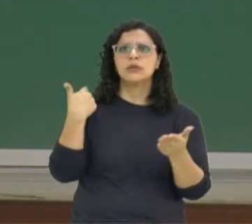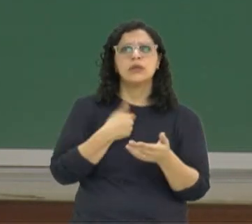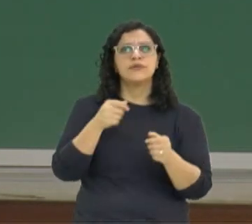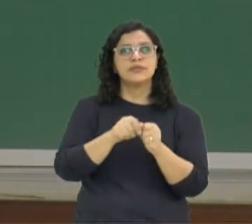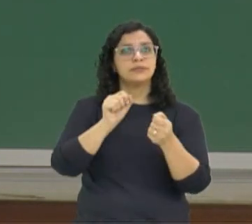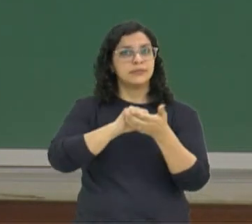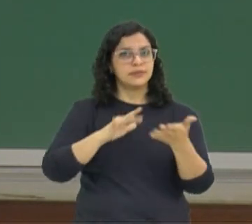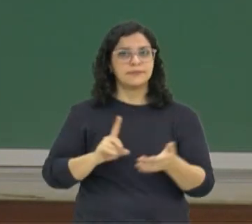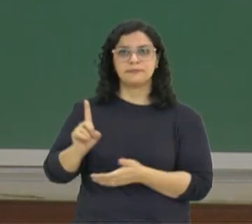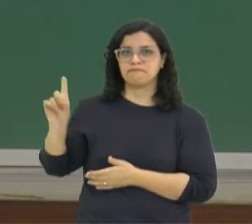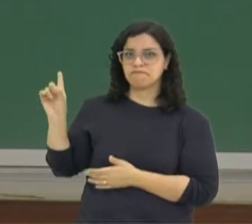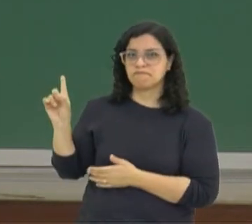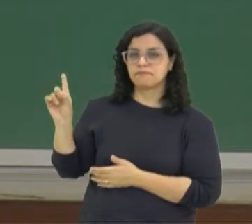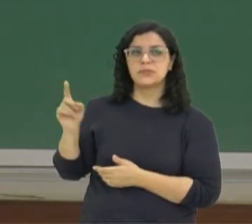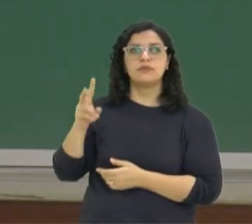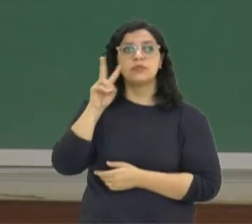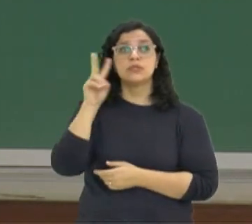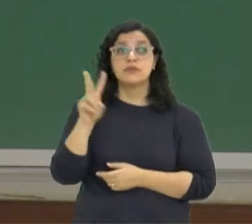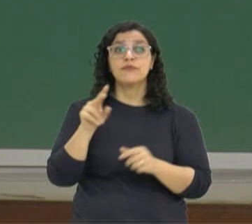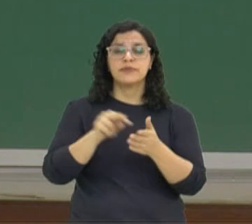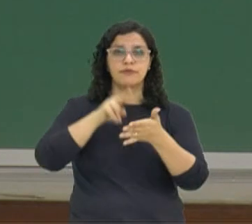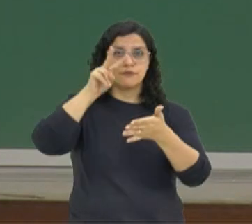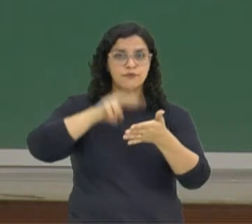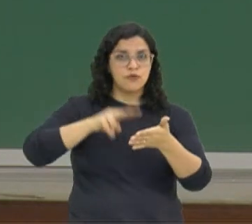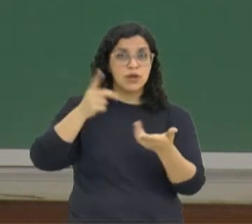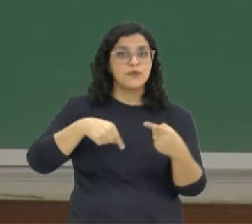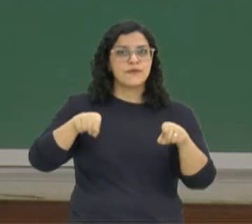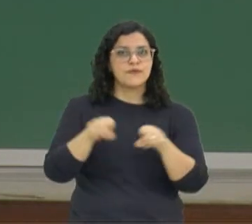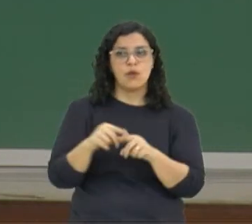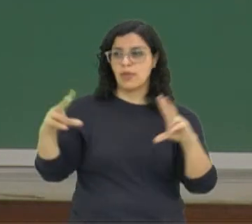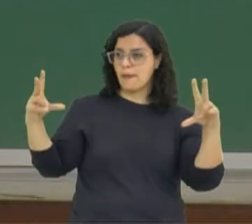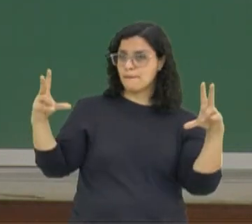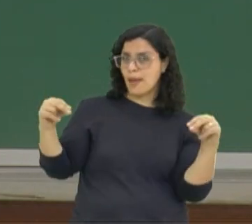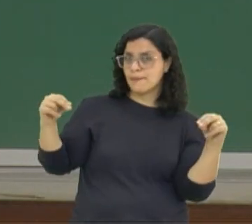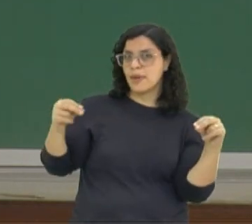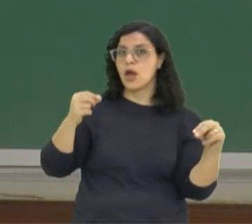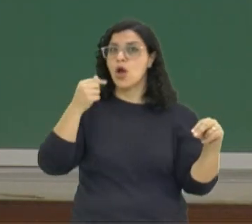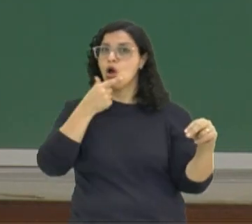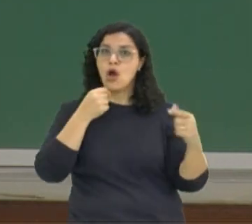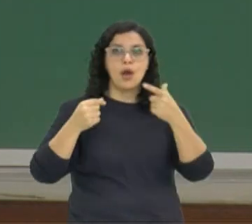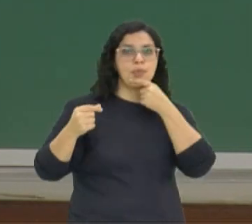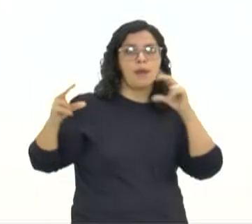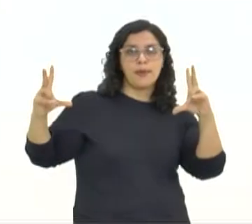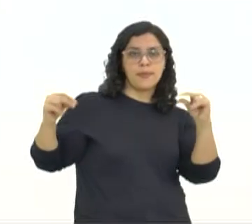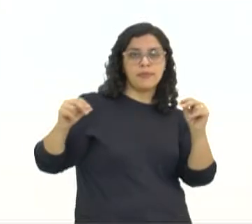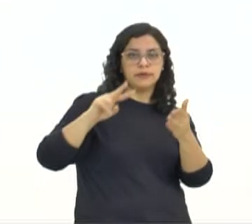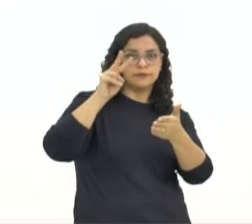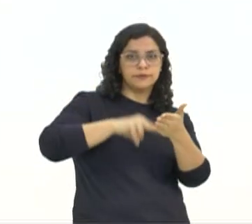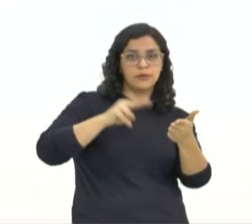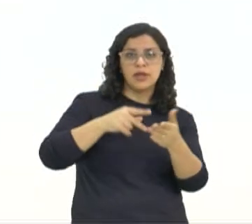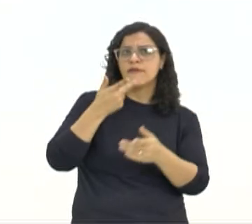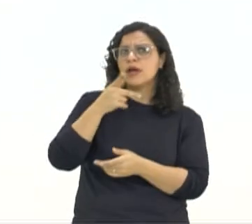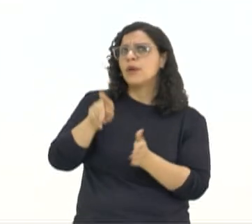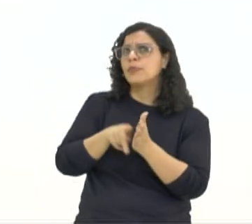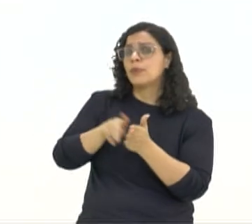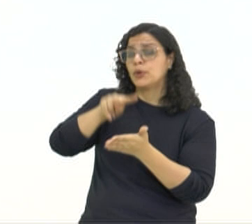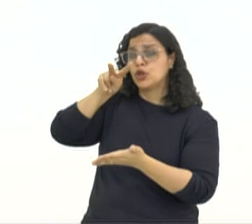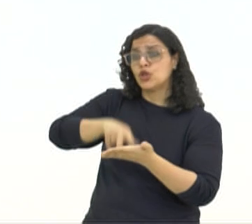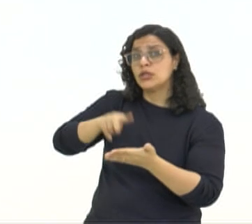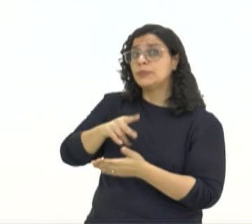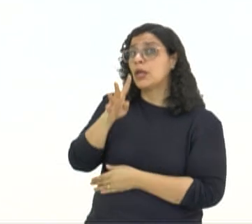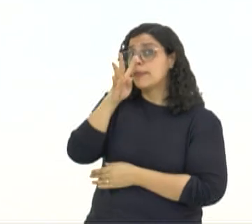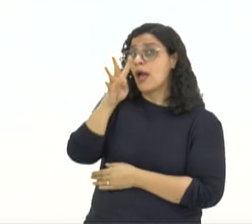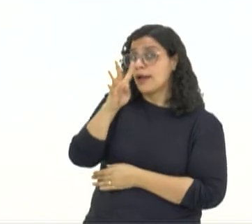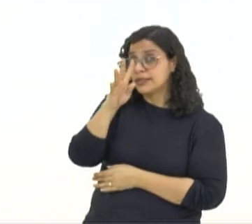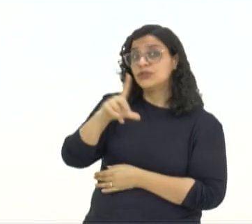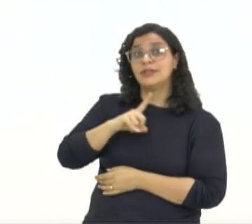fazer uma atividade. Vocês vão reler essa vinheta, essa charge, e vão responder. La vinheta leída hace una crítica.